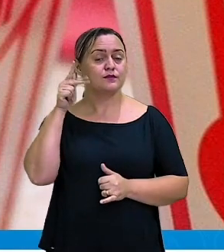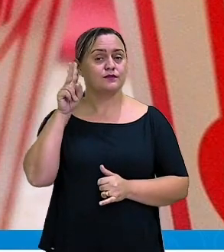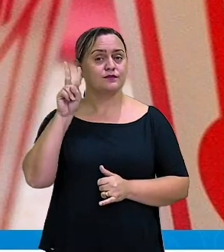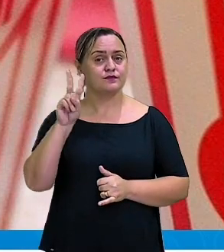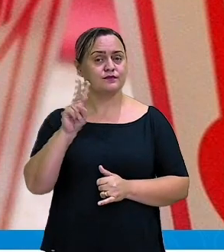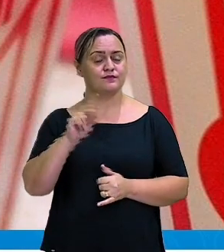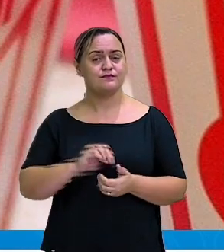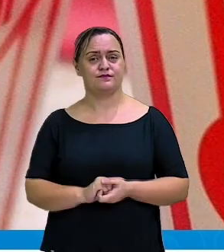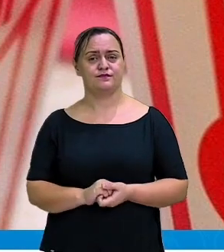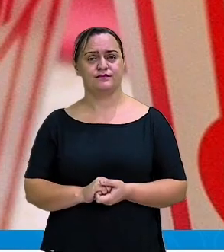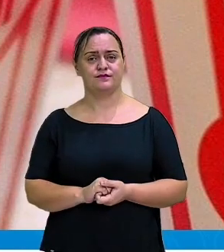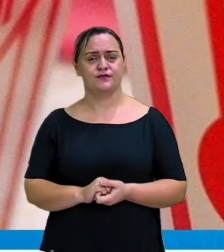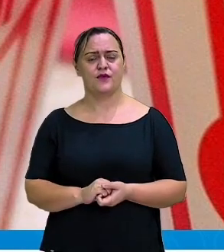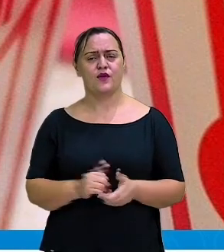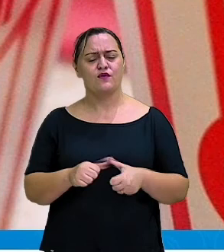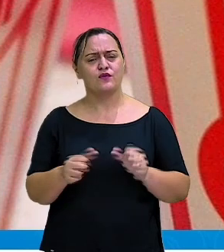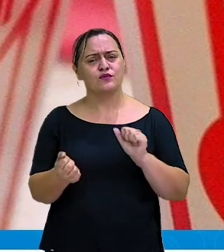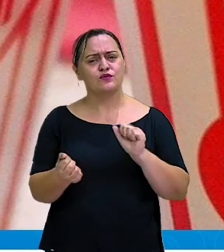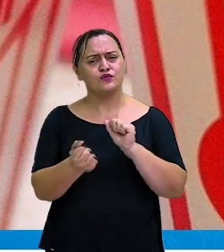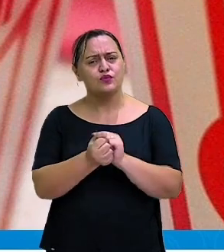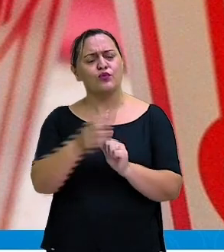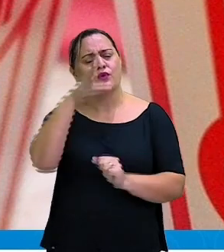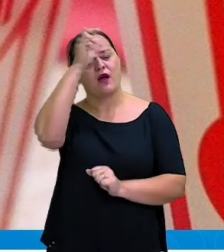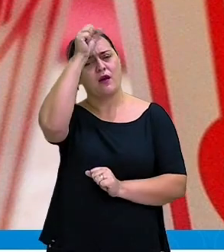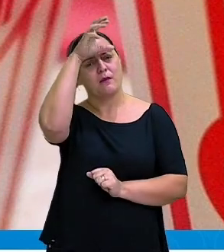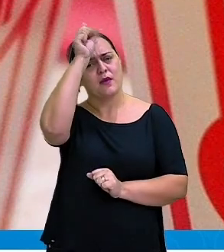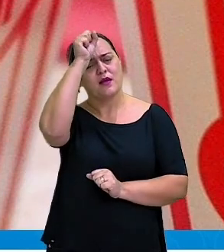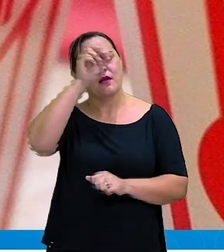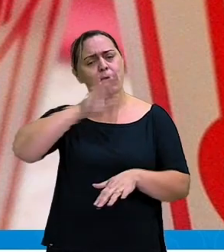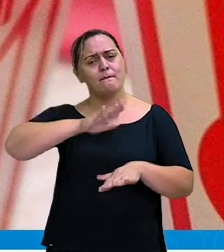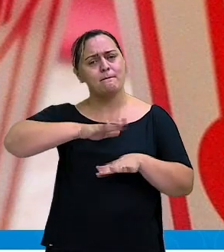fique ligadinho, vai aprender bastante e também